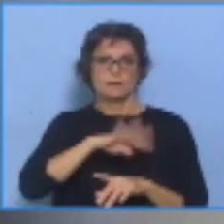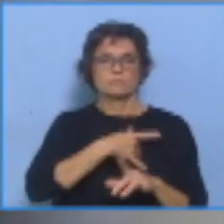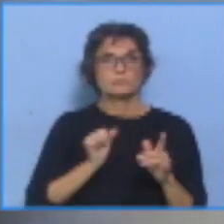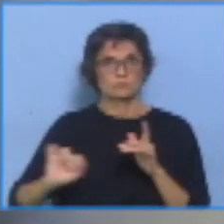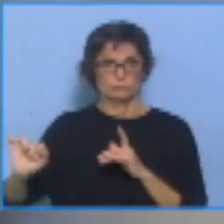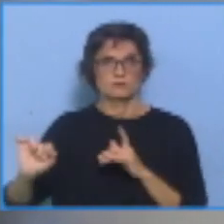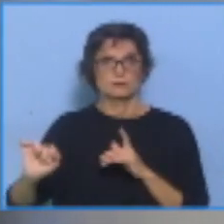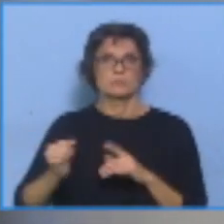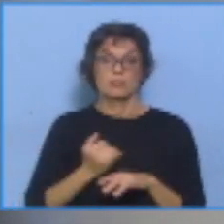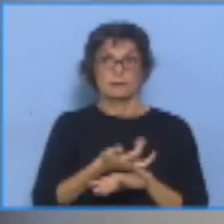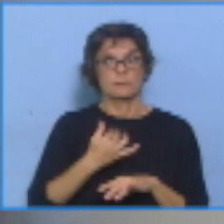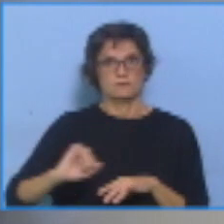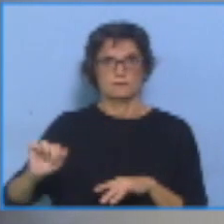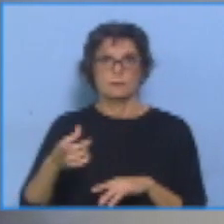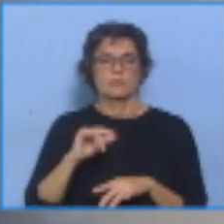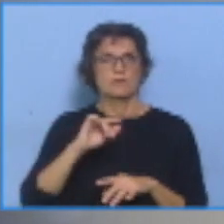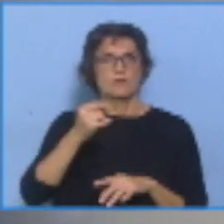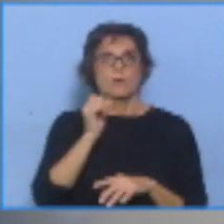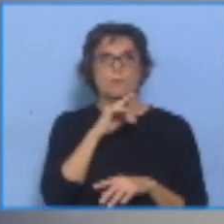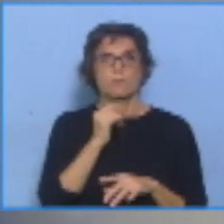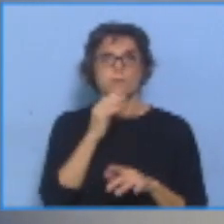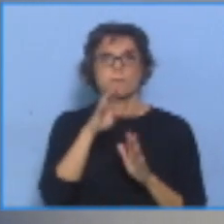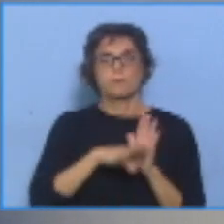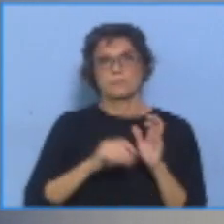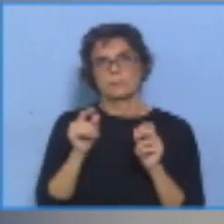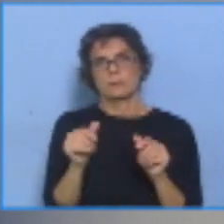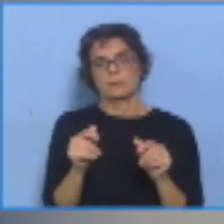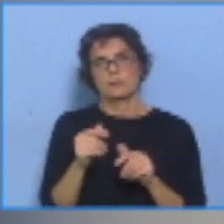poemas. Mais logo pode escutar o programa Eclésia na rádio pelas